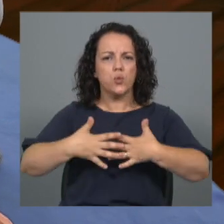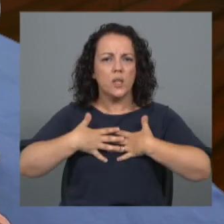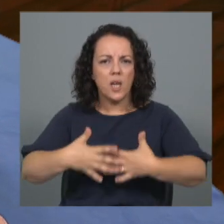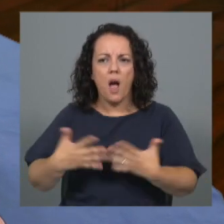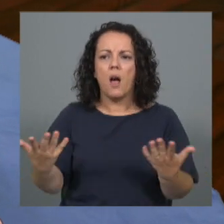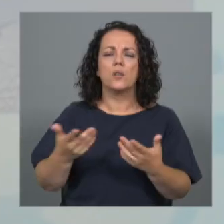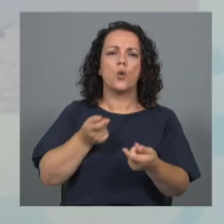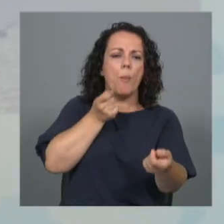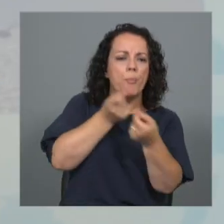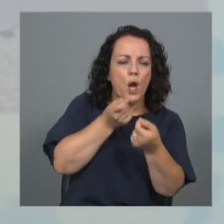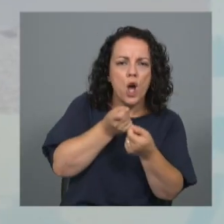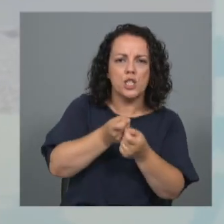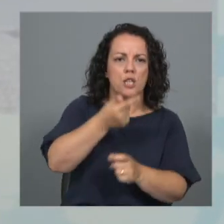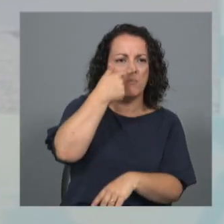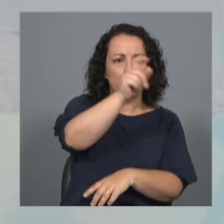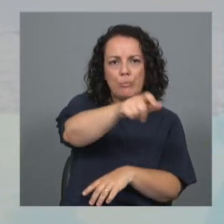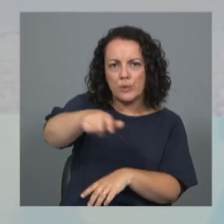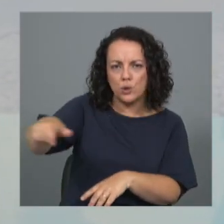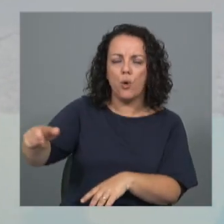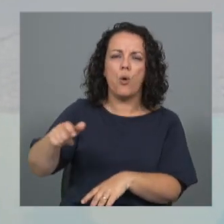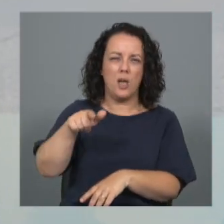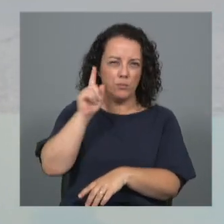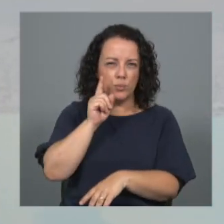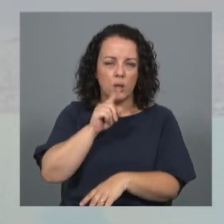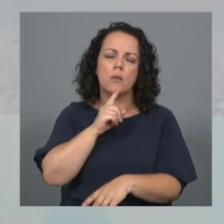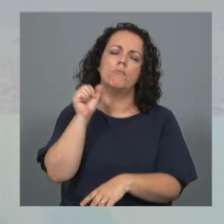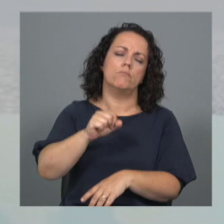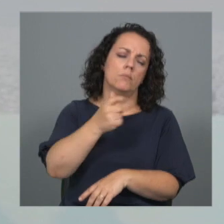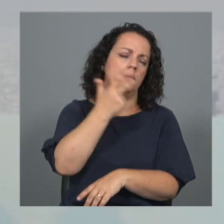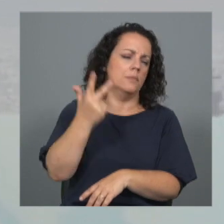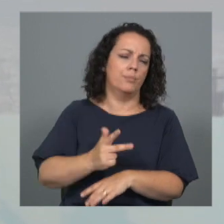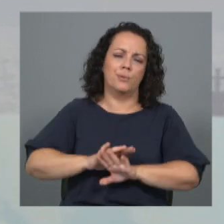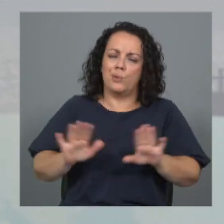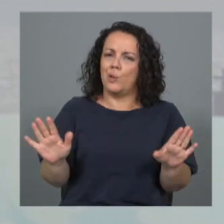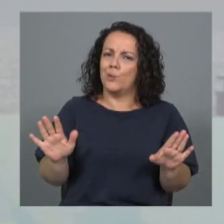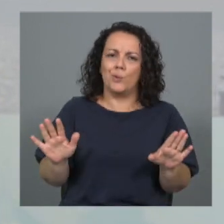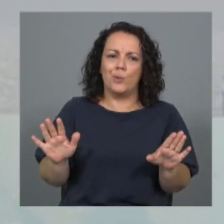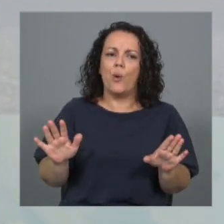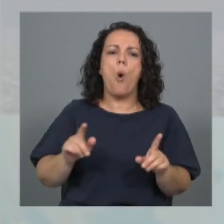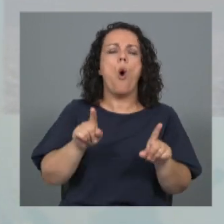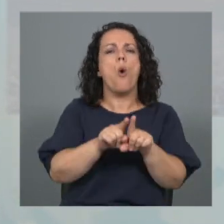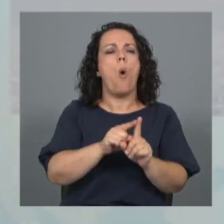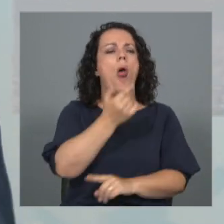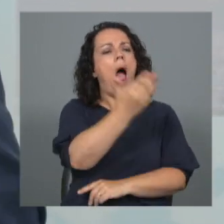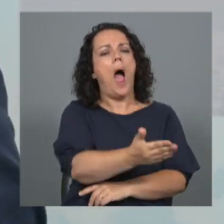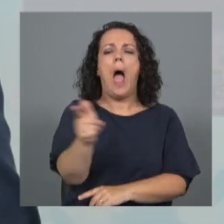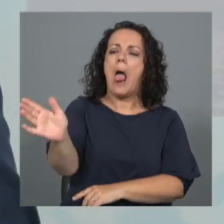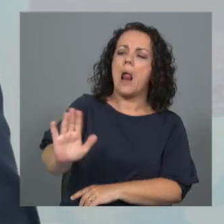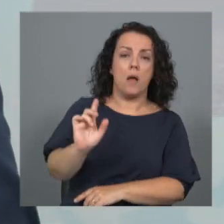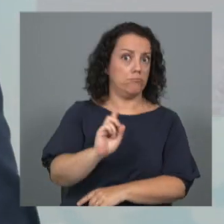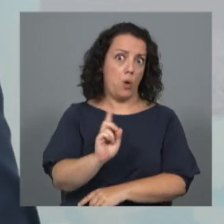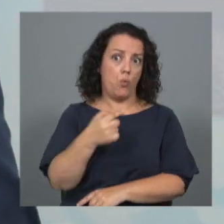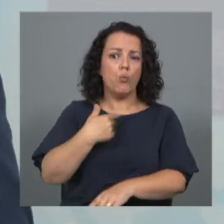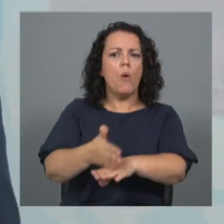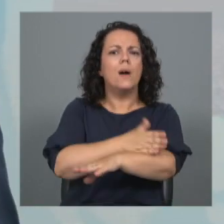que vão diariamente ao encontro destas pessoas. Completamente. Eu acho que uma coisa não substitui a outra, até porque, como eu disse há